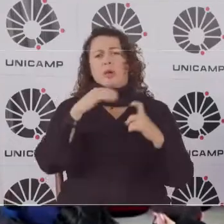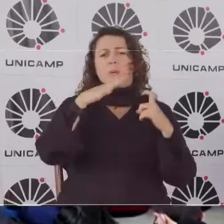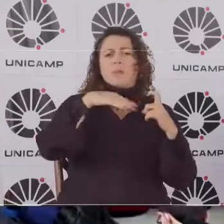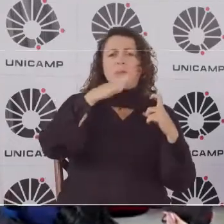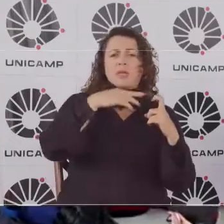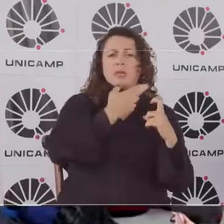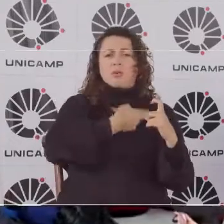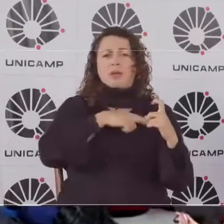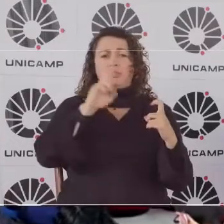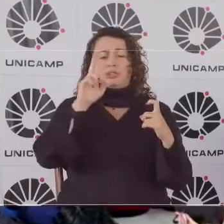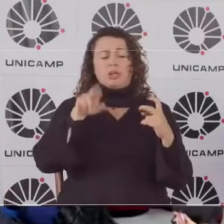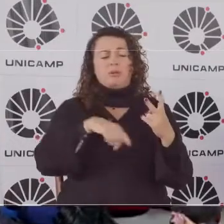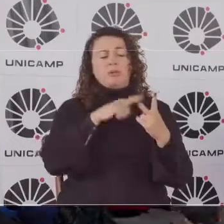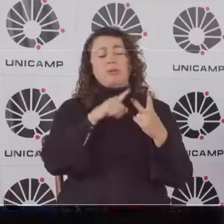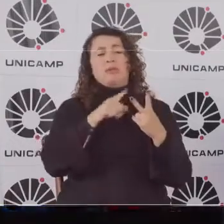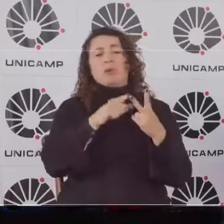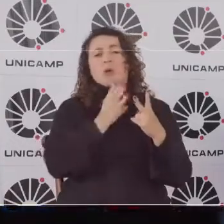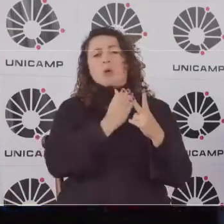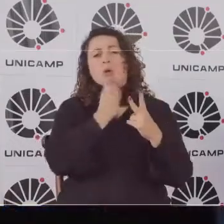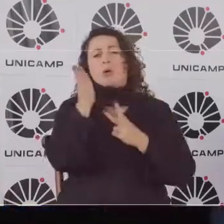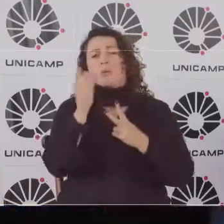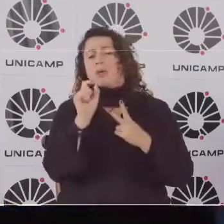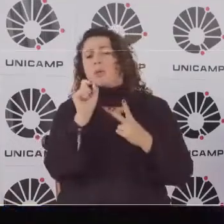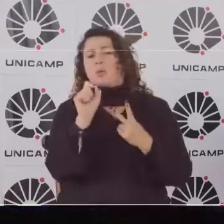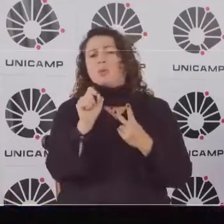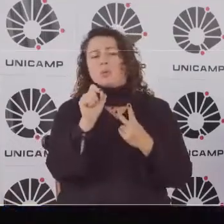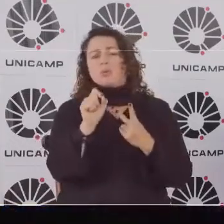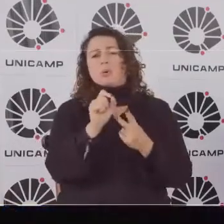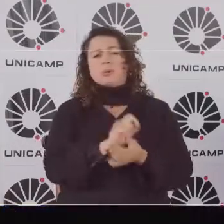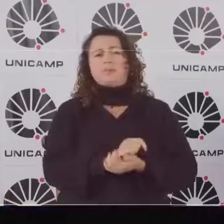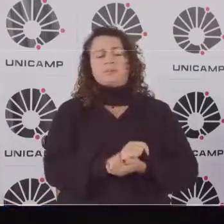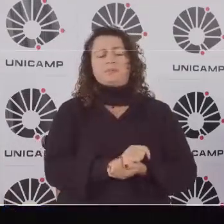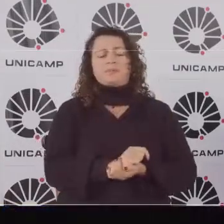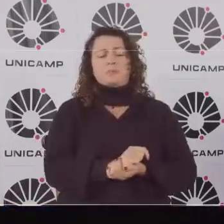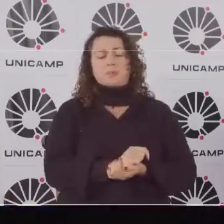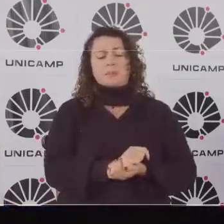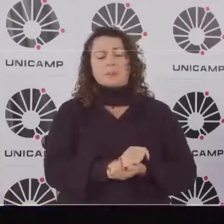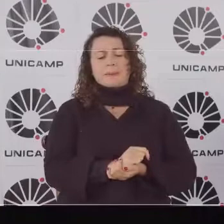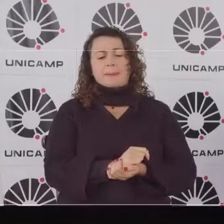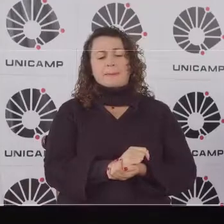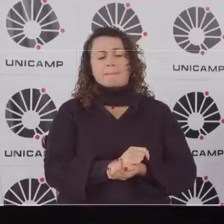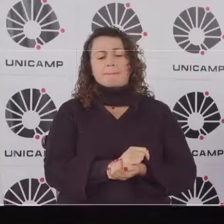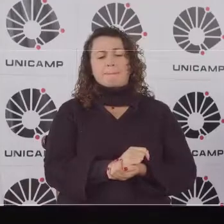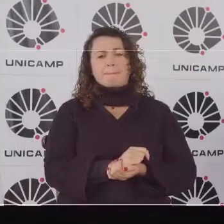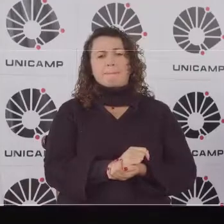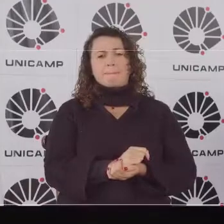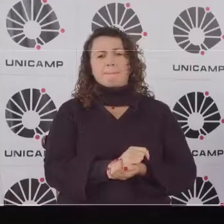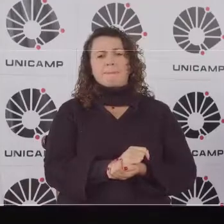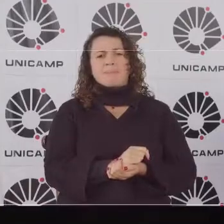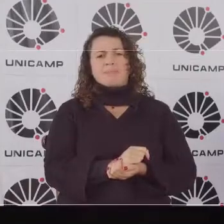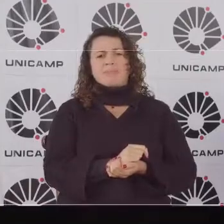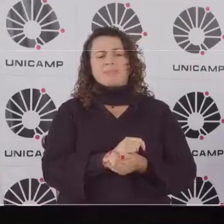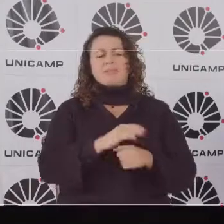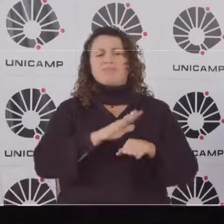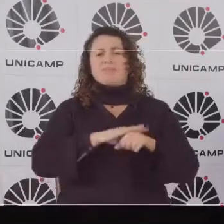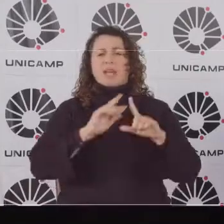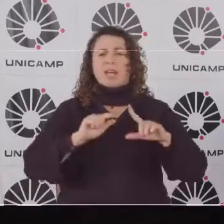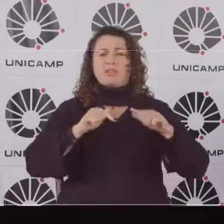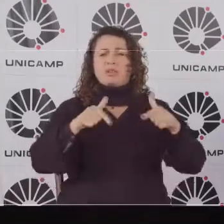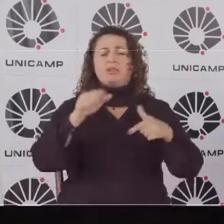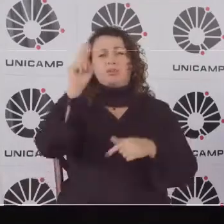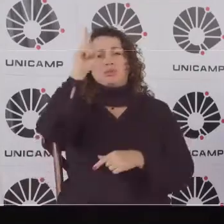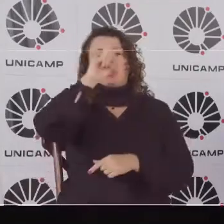e o segundo caminho que é e pela atitude